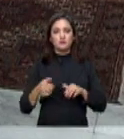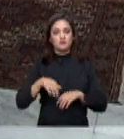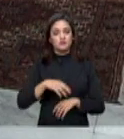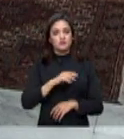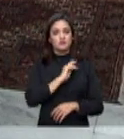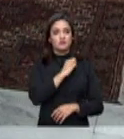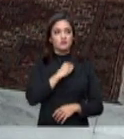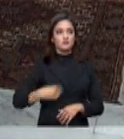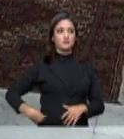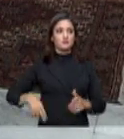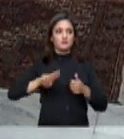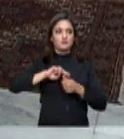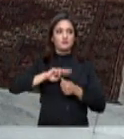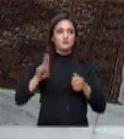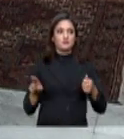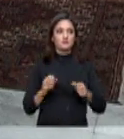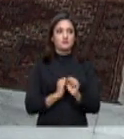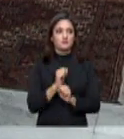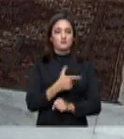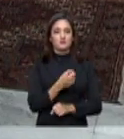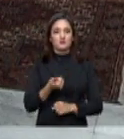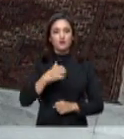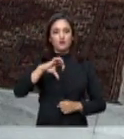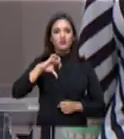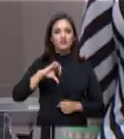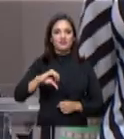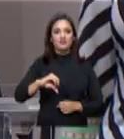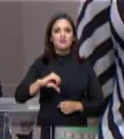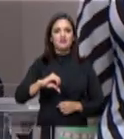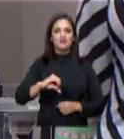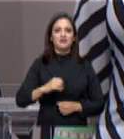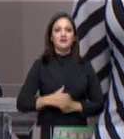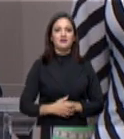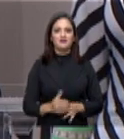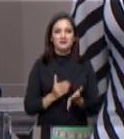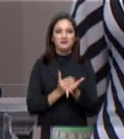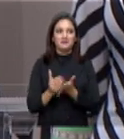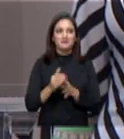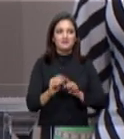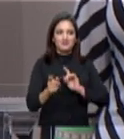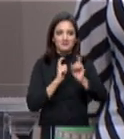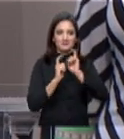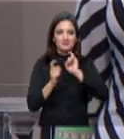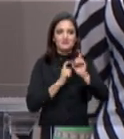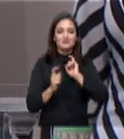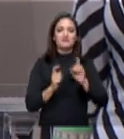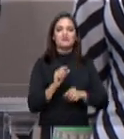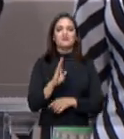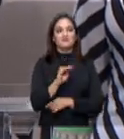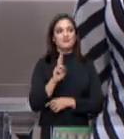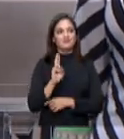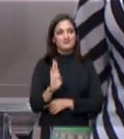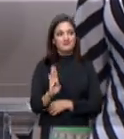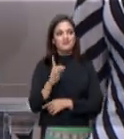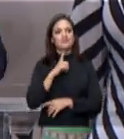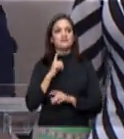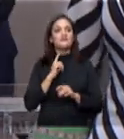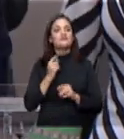Em 2019, nós iniciamos uma gestão no Banco de Brasília procurando